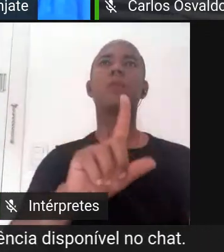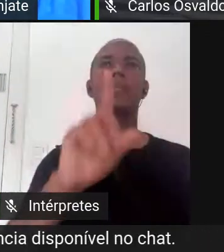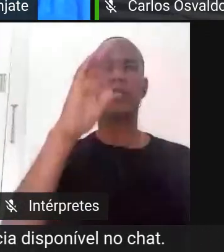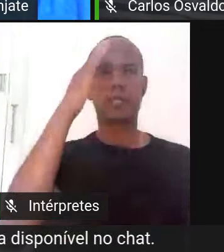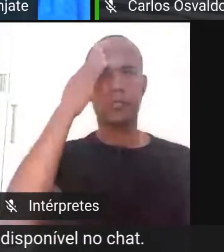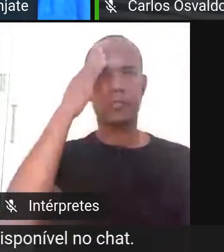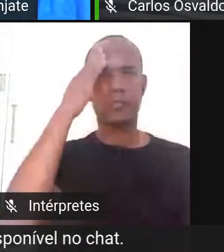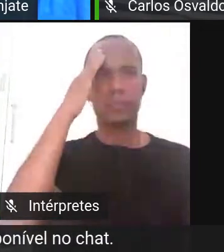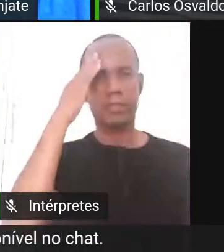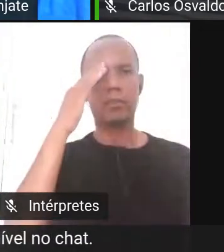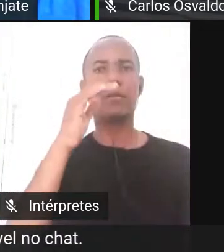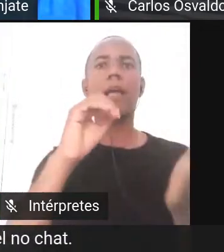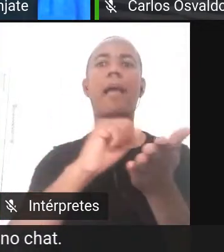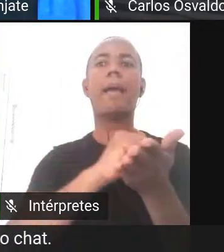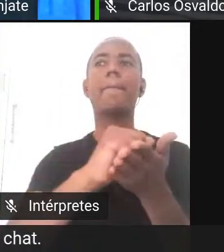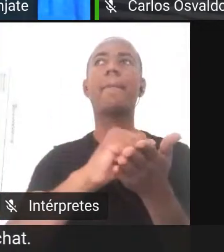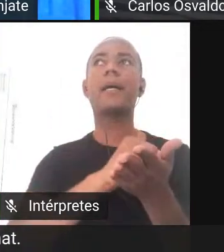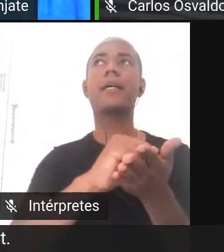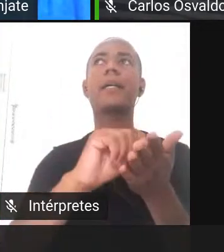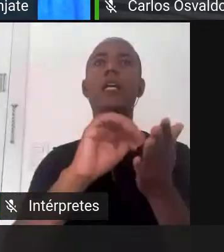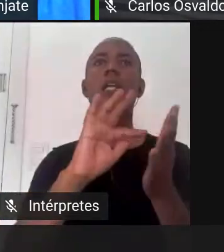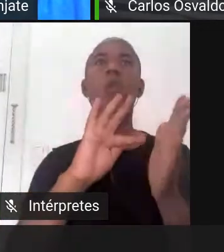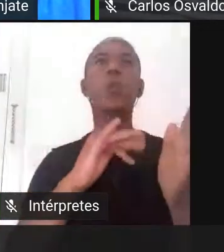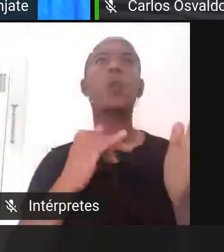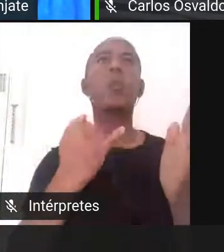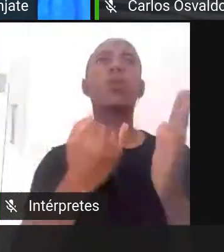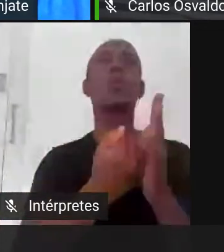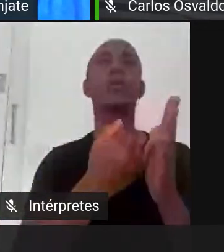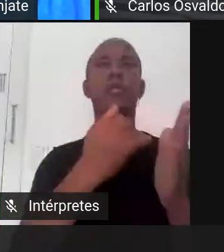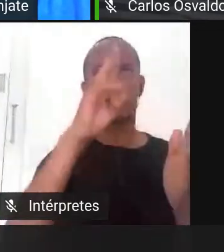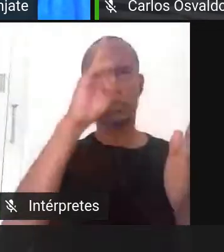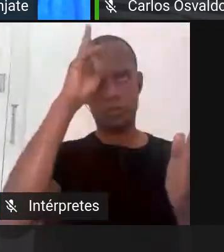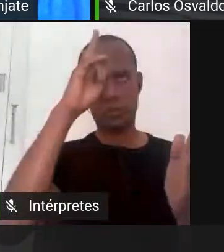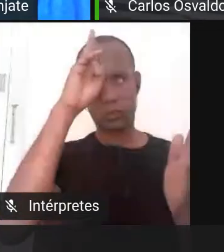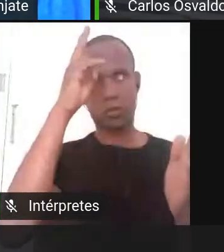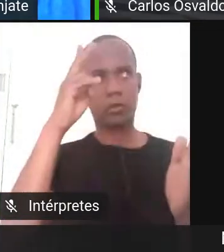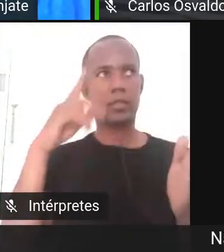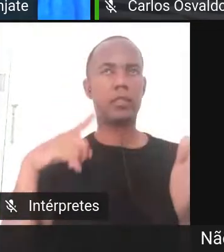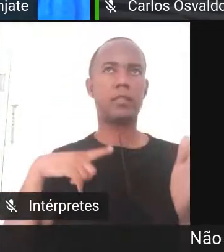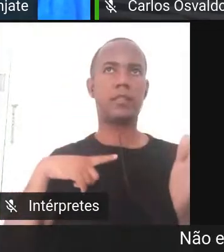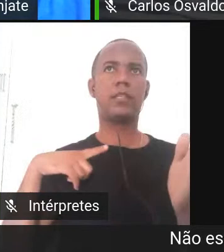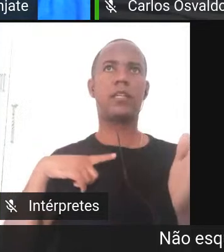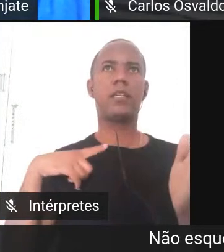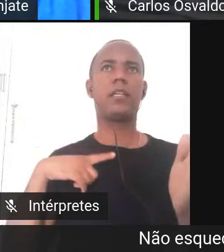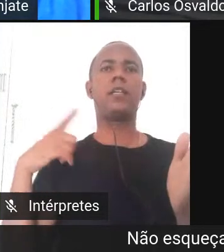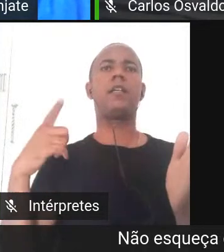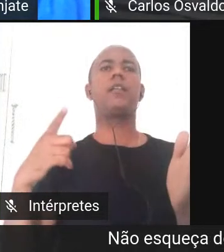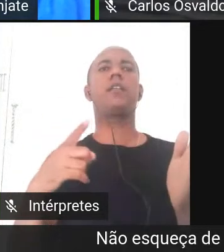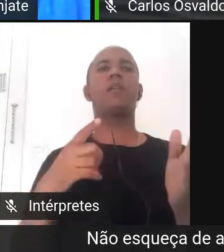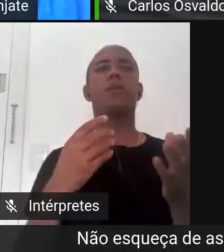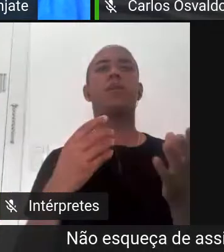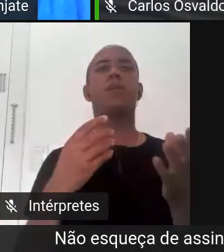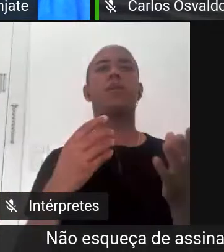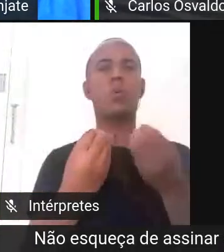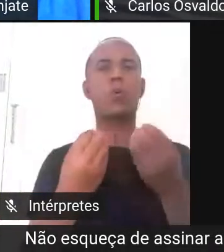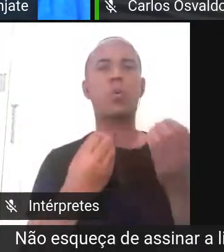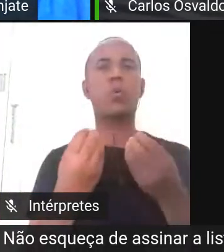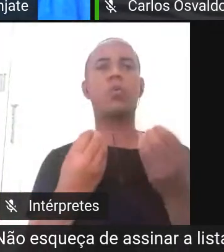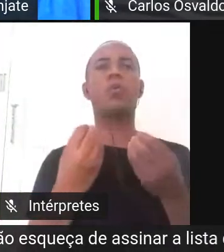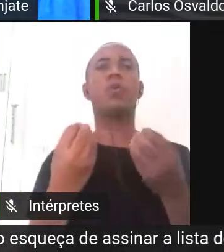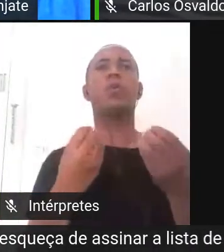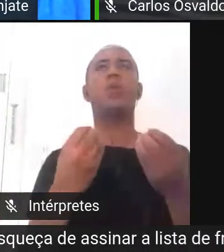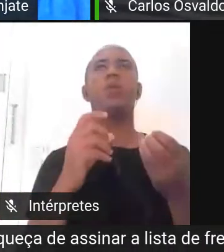história que nós já tínhamos e que nós ainda temos, e que olha a literatura moçambicana